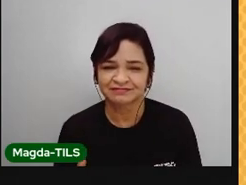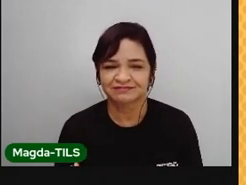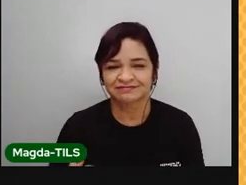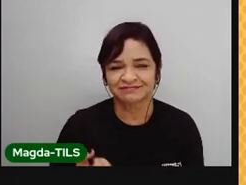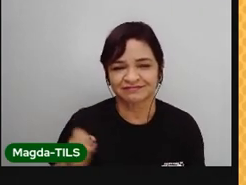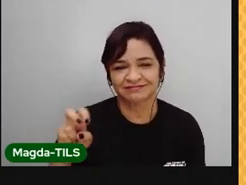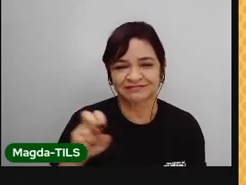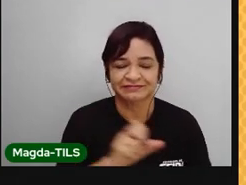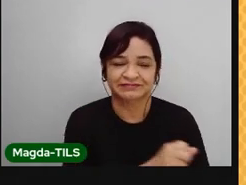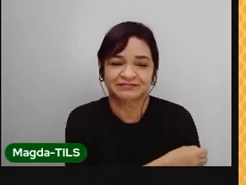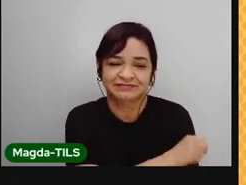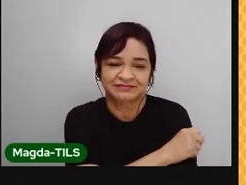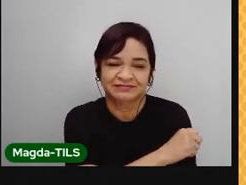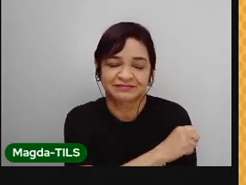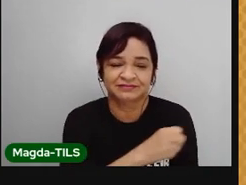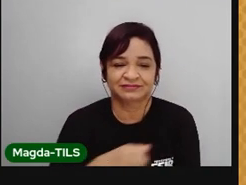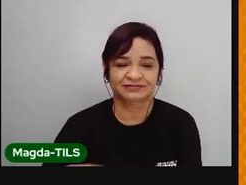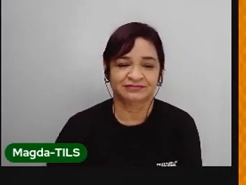ano.